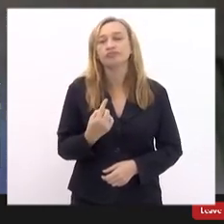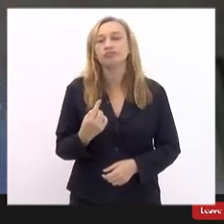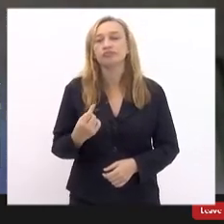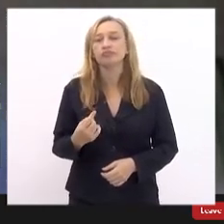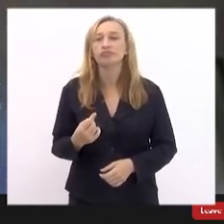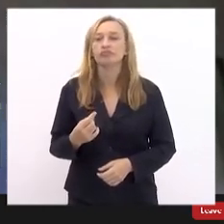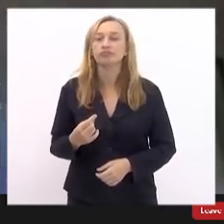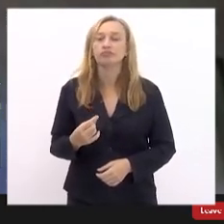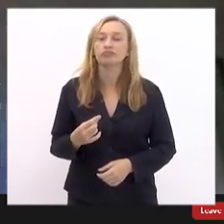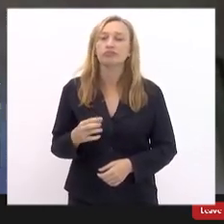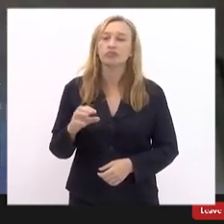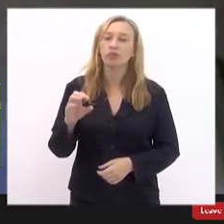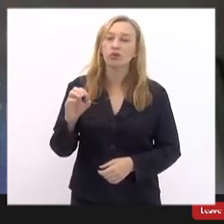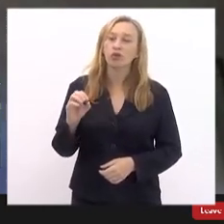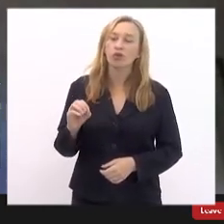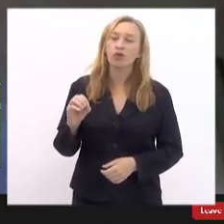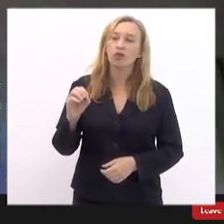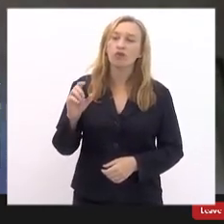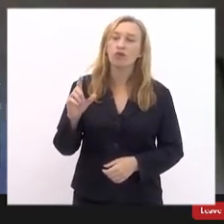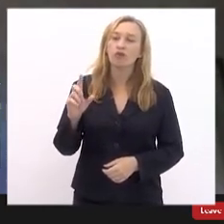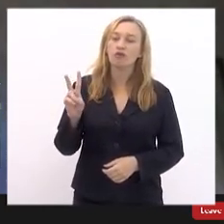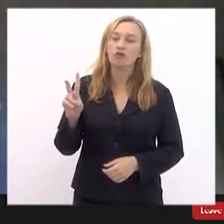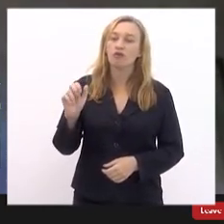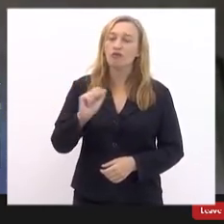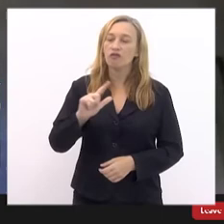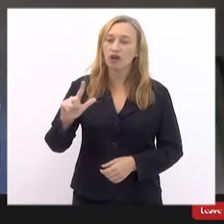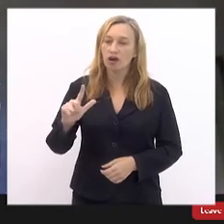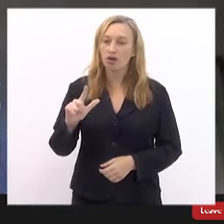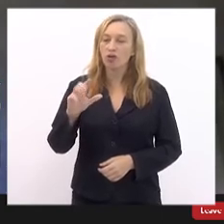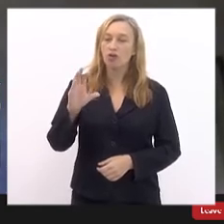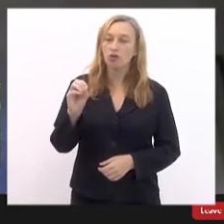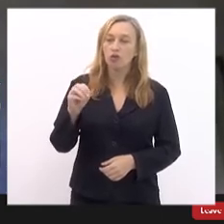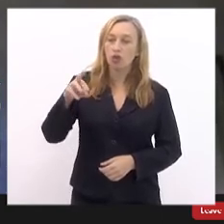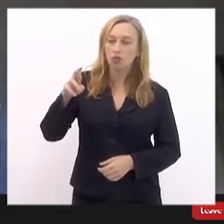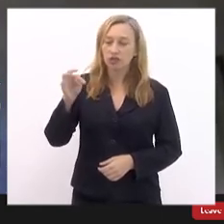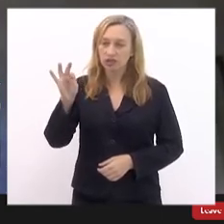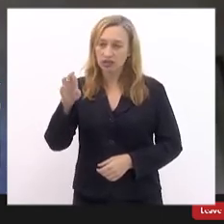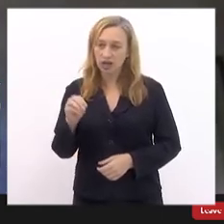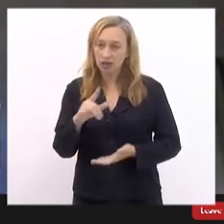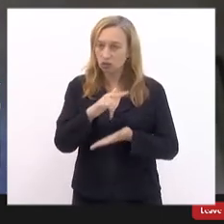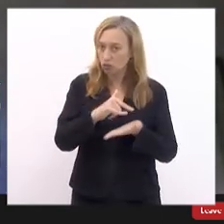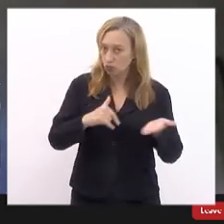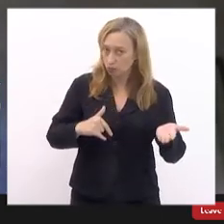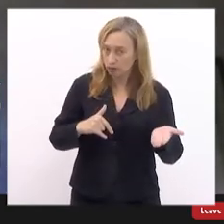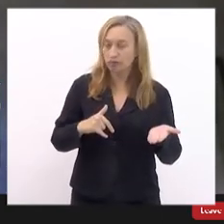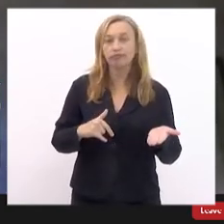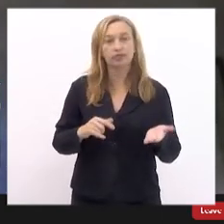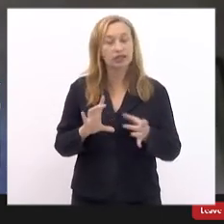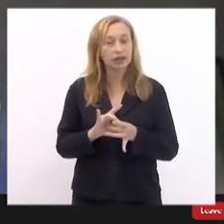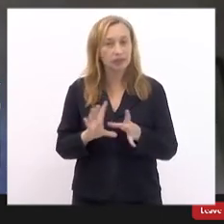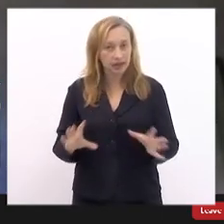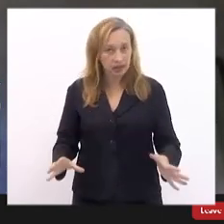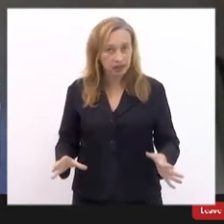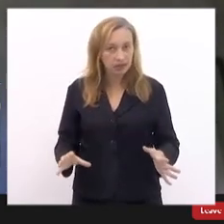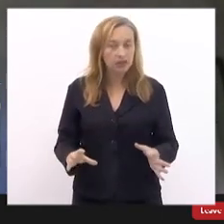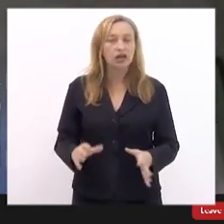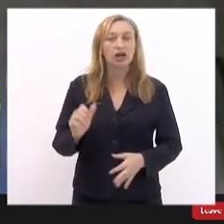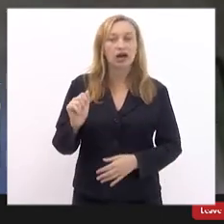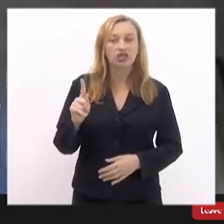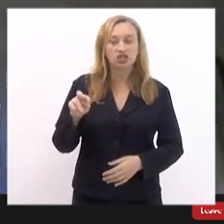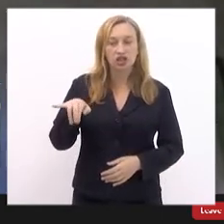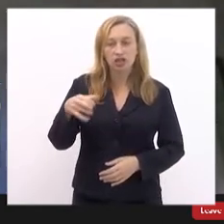aval comunitário, né? Então, além dos documentos que eventualmente a AGRI